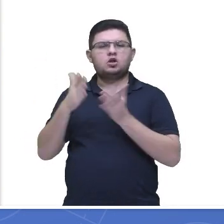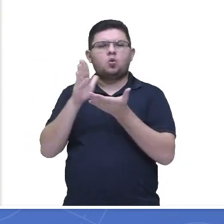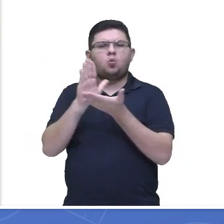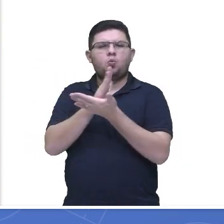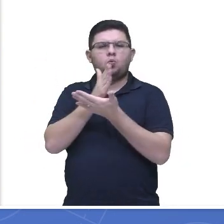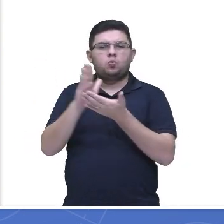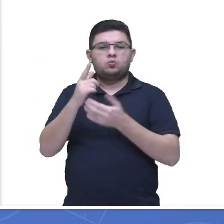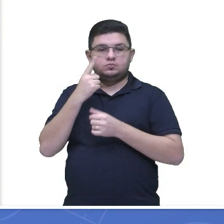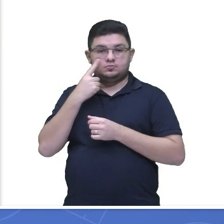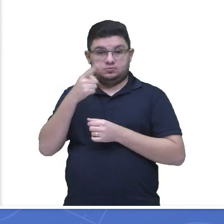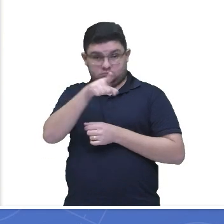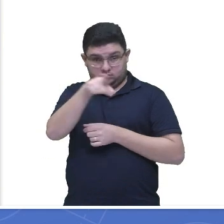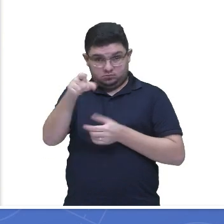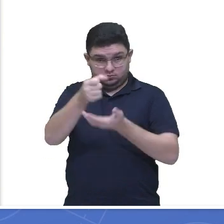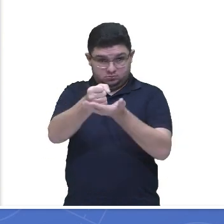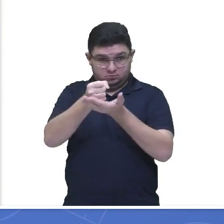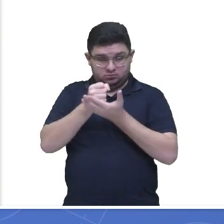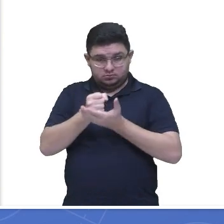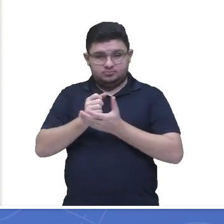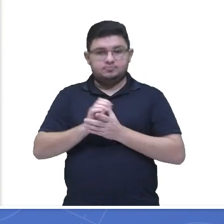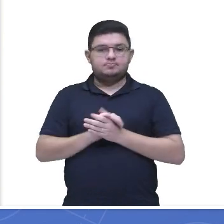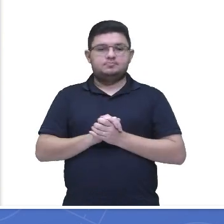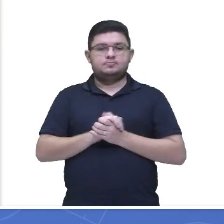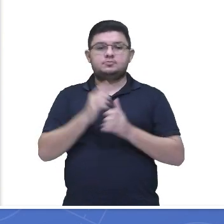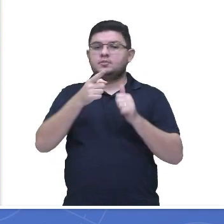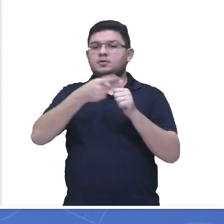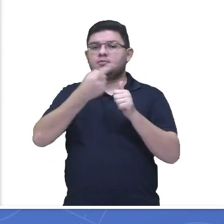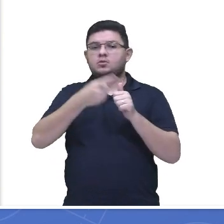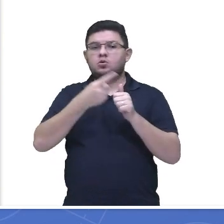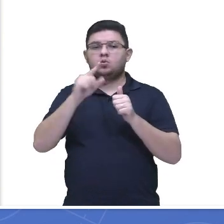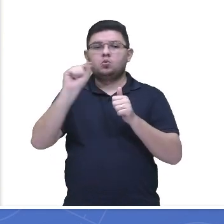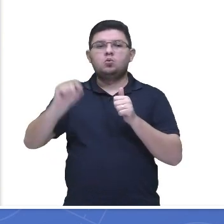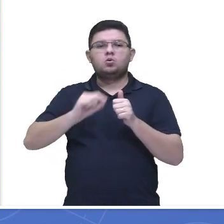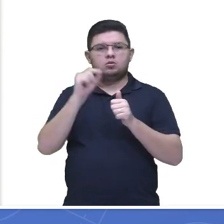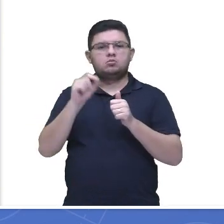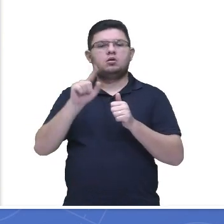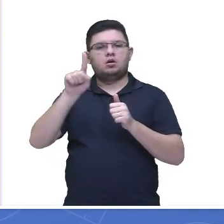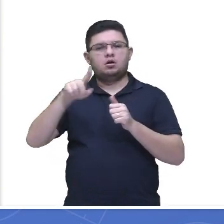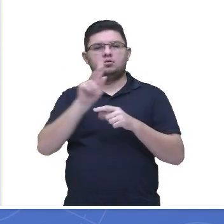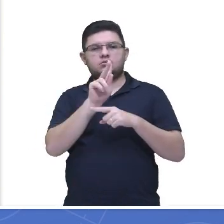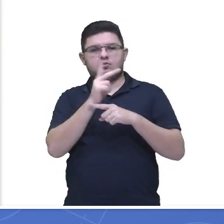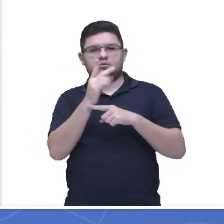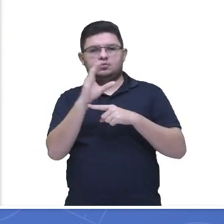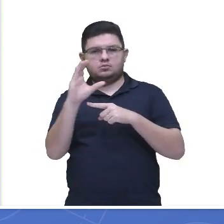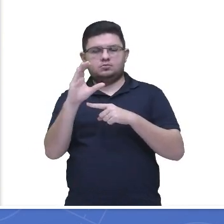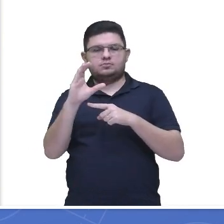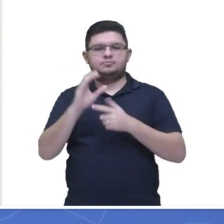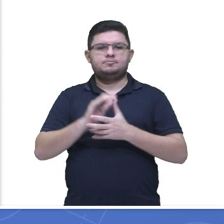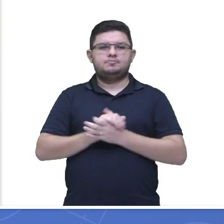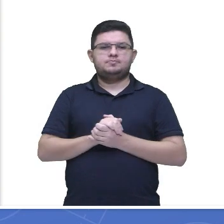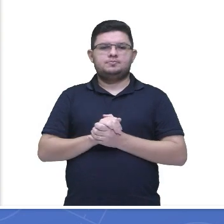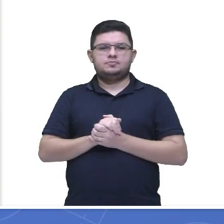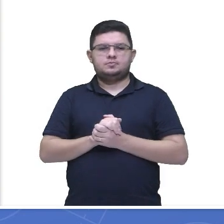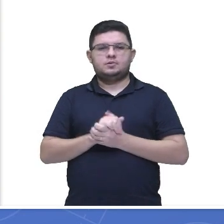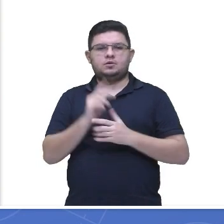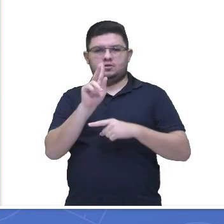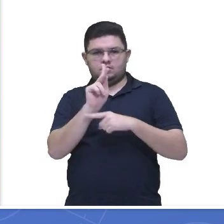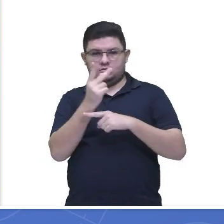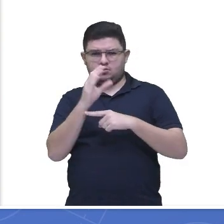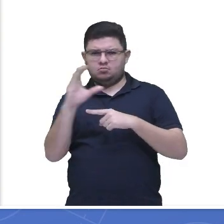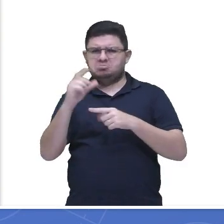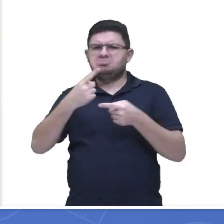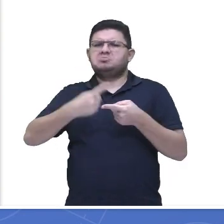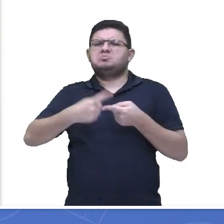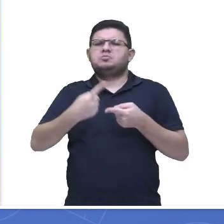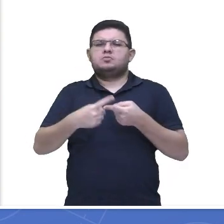aí. Primeira característica, são hidrocarbonetos. Por que são hidrocarbonetos?